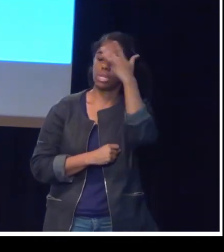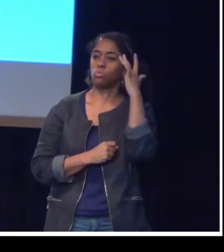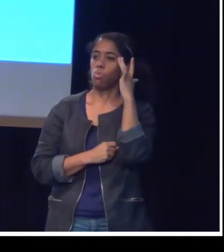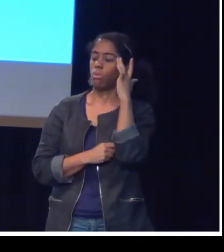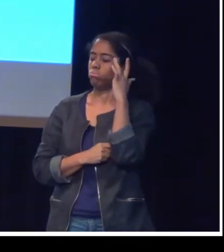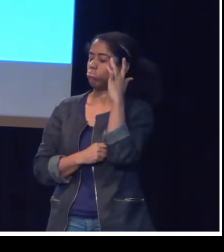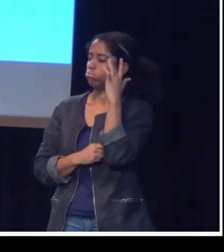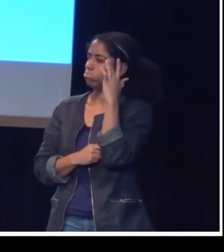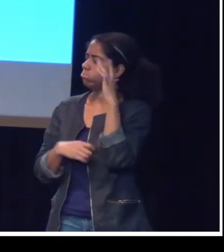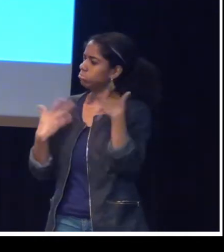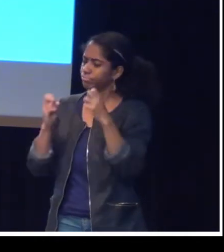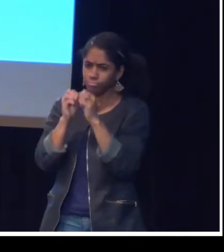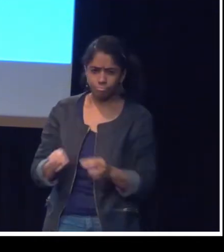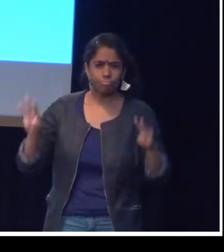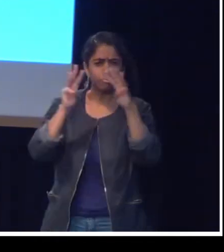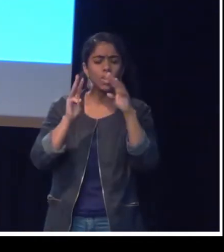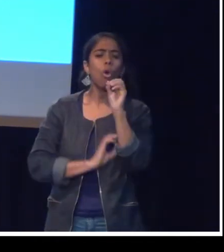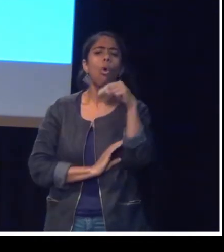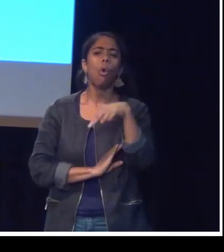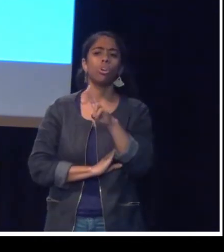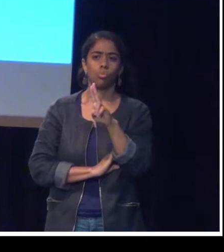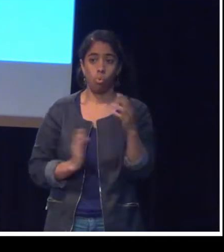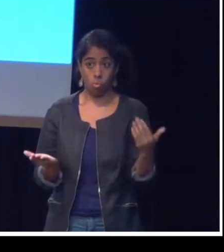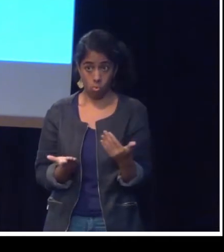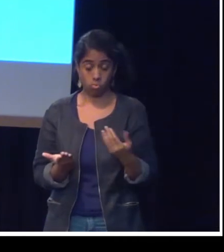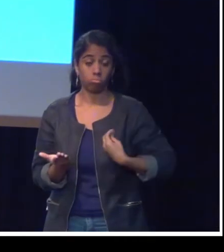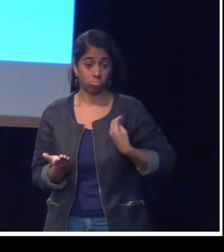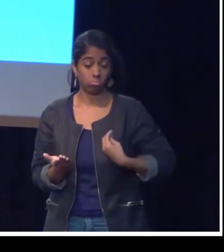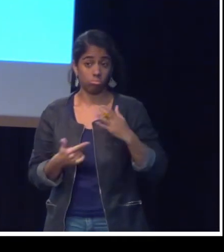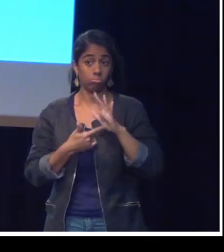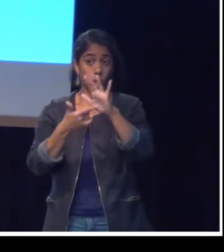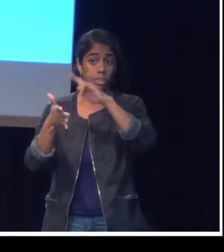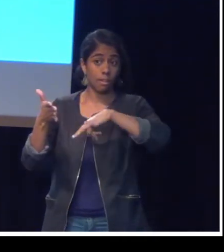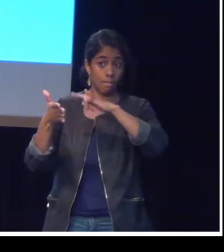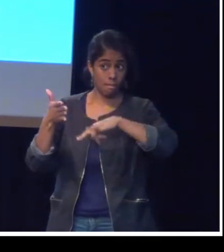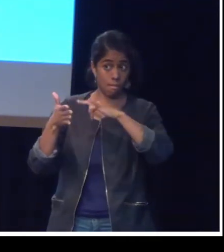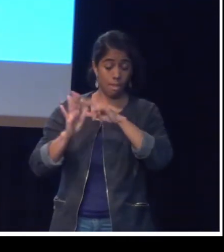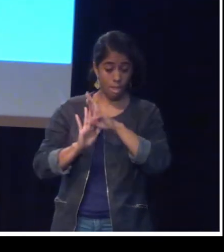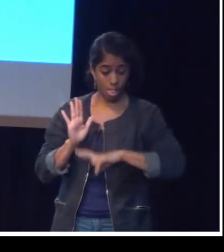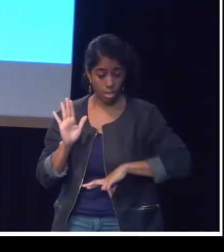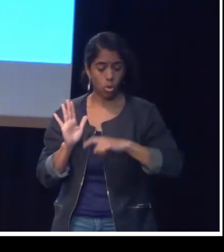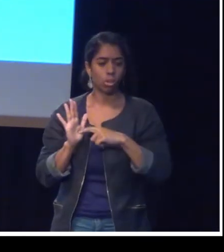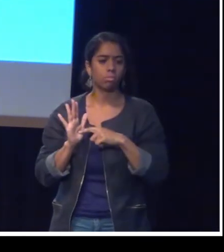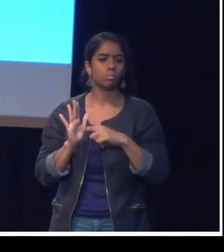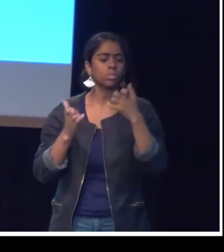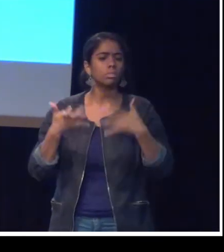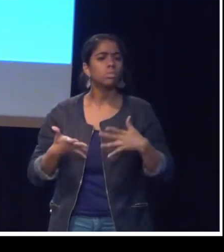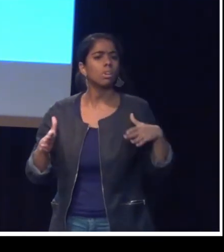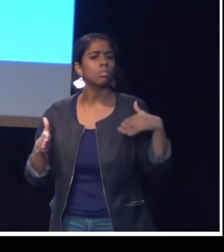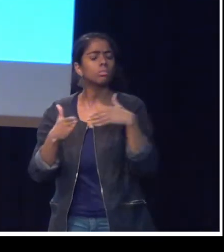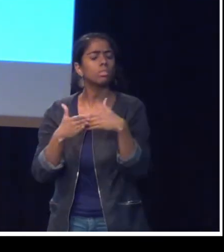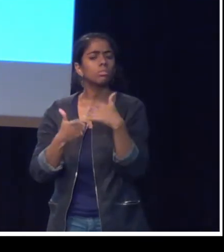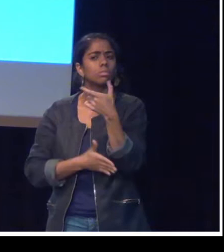a ONU, atualmente, lançou um relatório dizendo que, até 2050, de 1 em cada